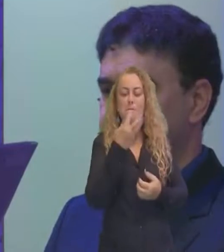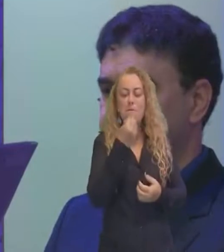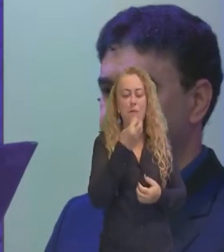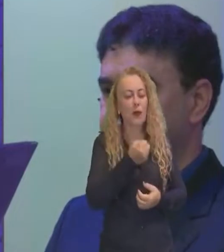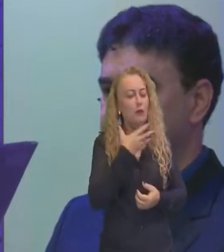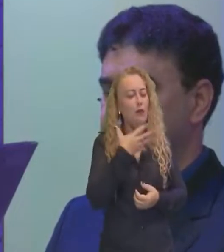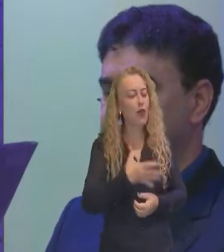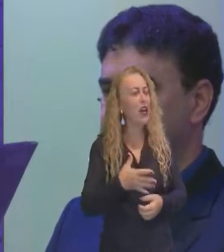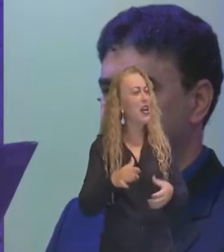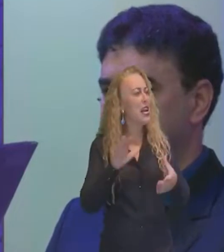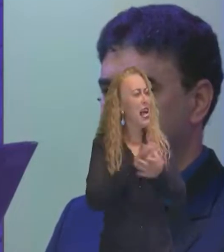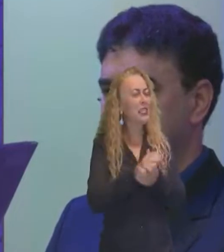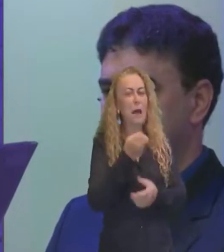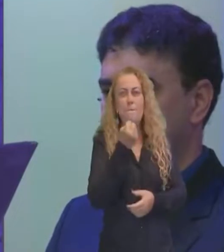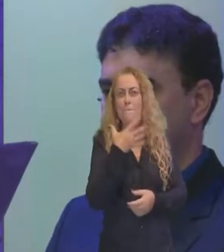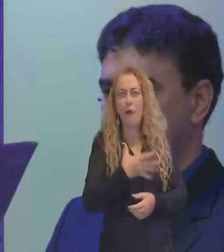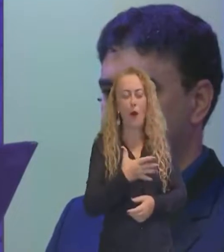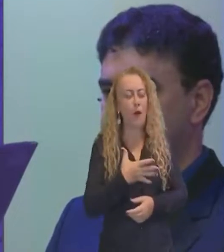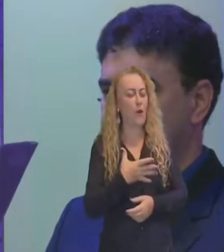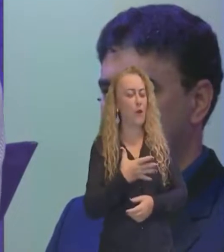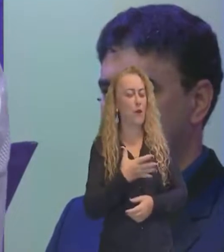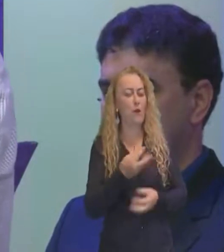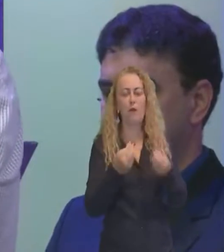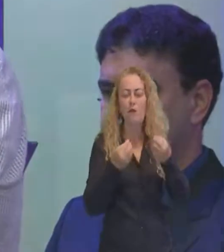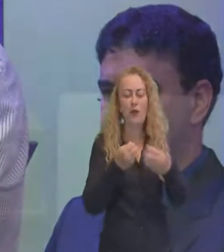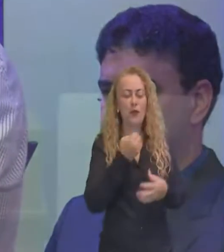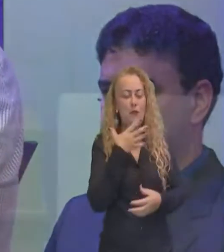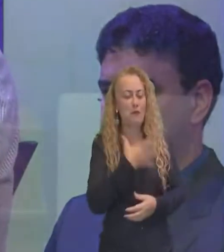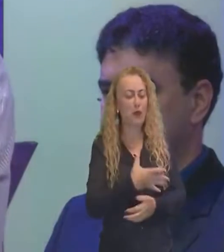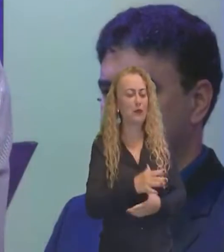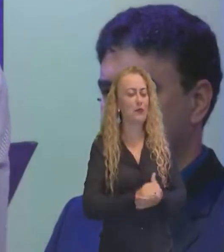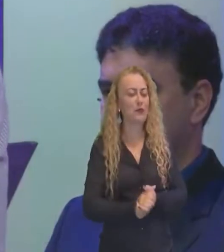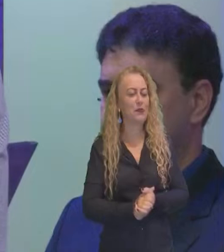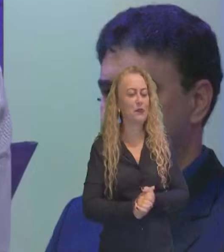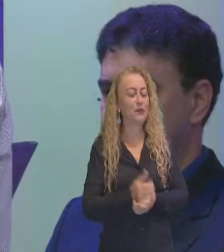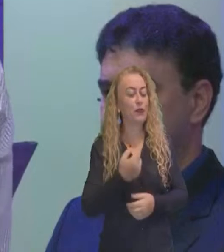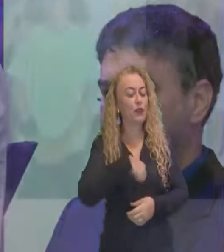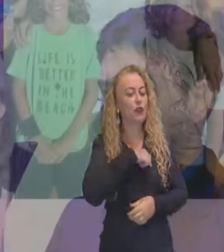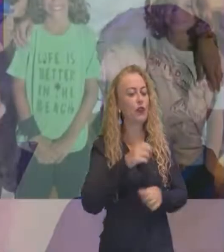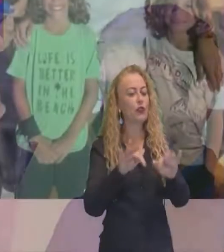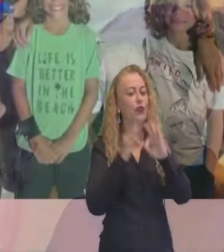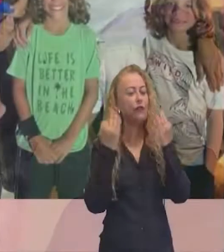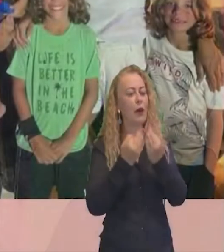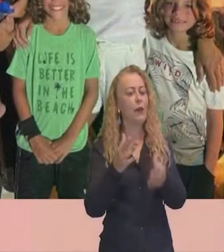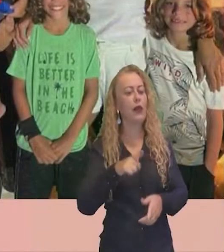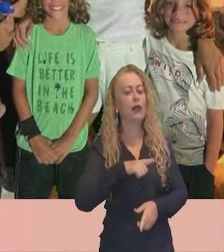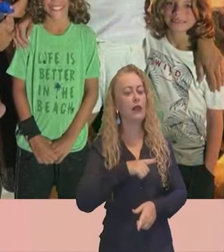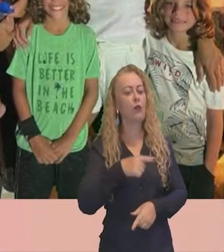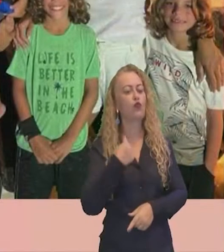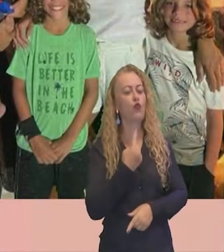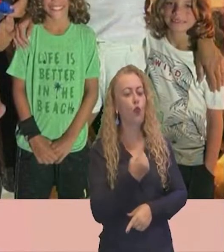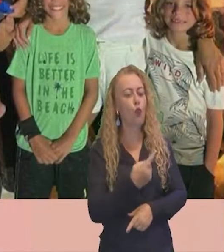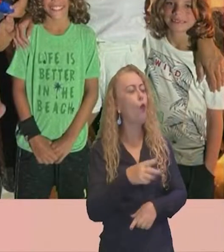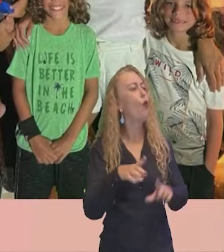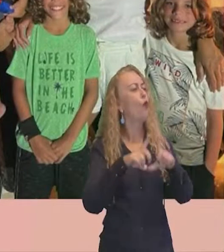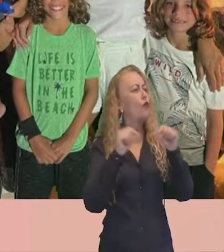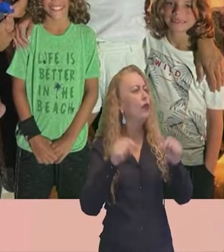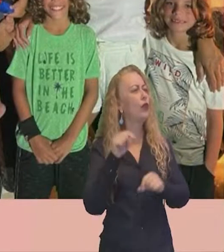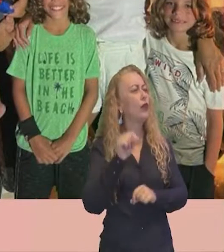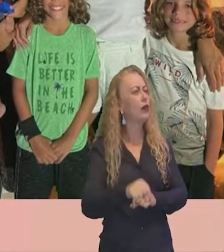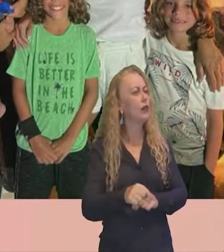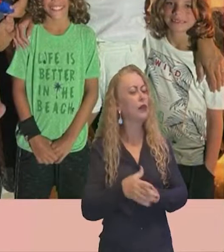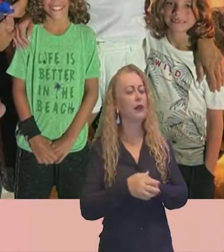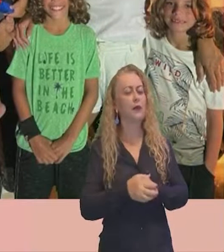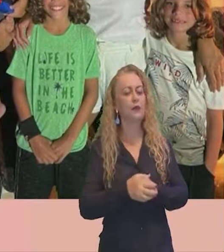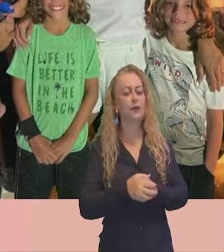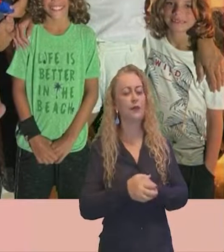Casamento é bom demais. Rapidamente, a nossa família, nós temos um filho aqui em Brasília, que é o Léo, a Dani,